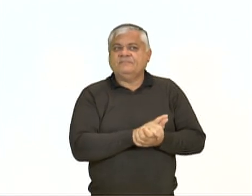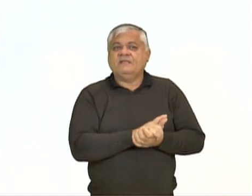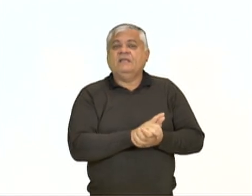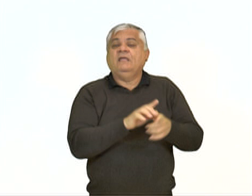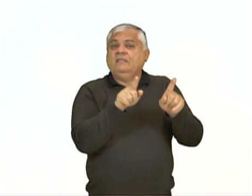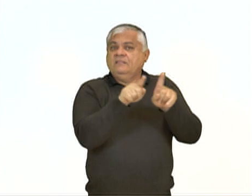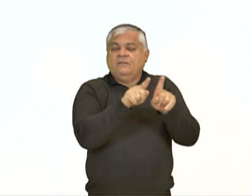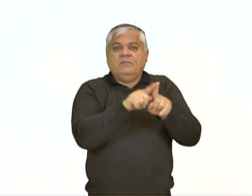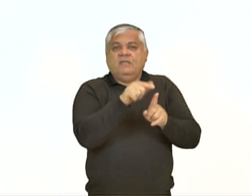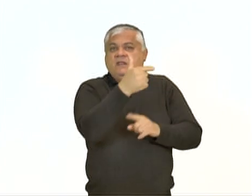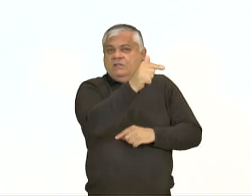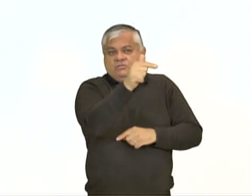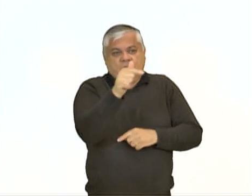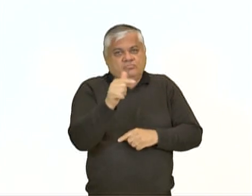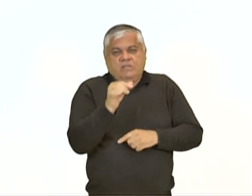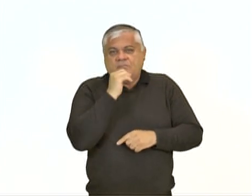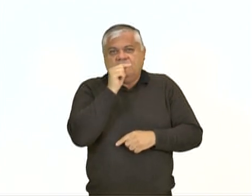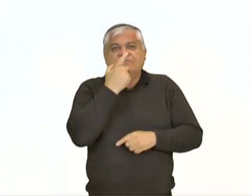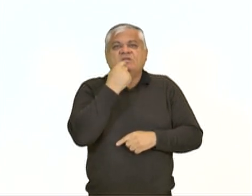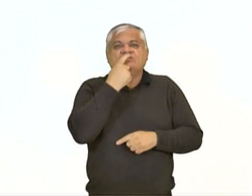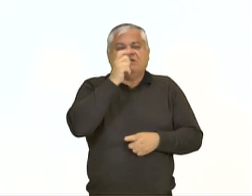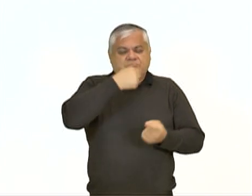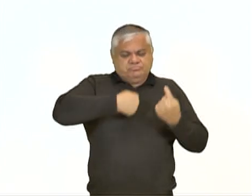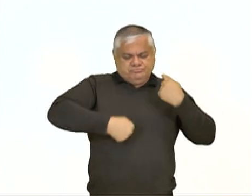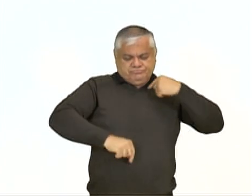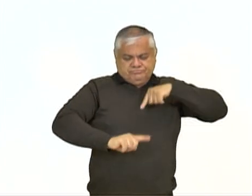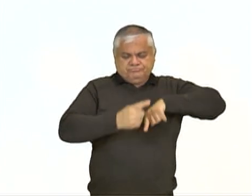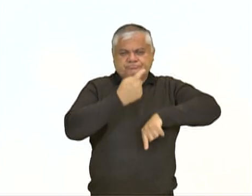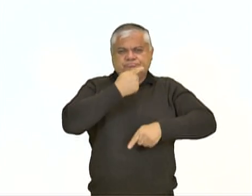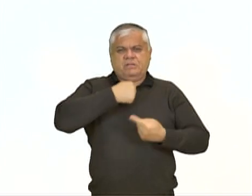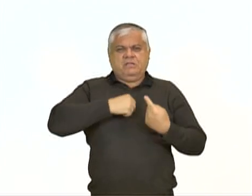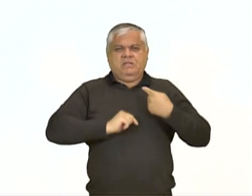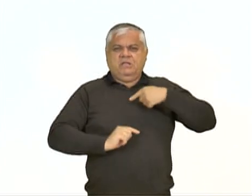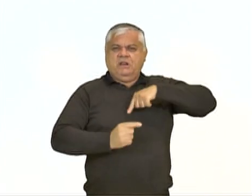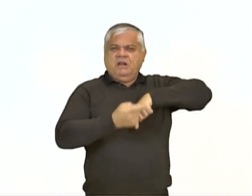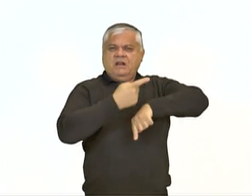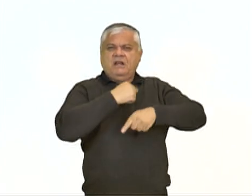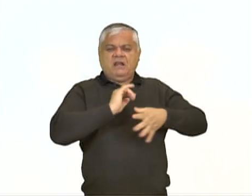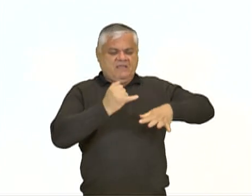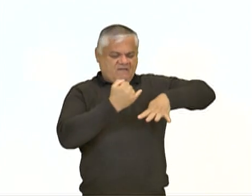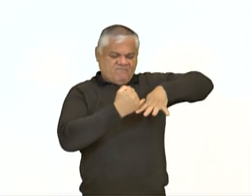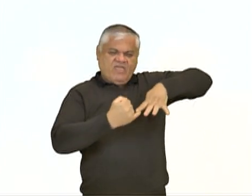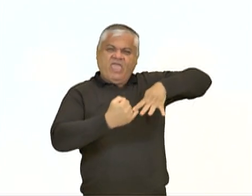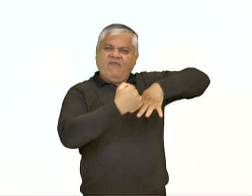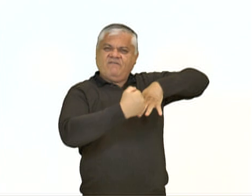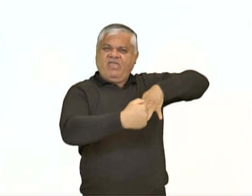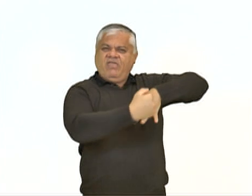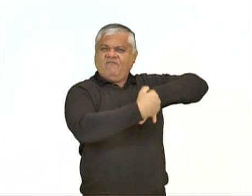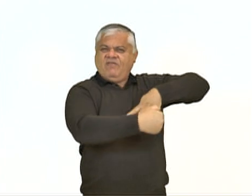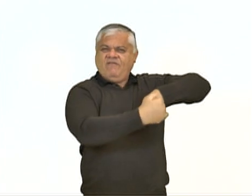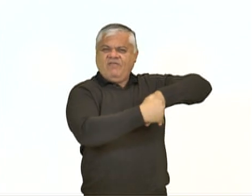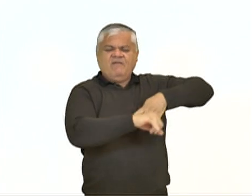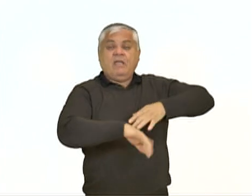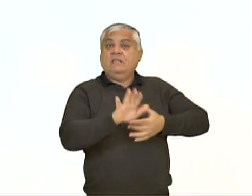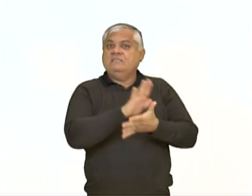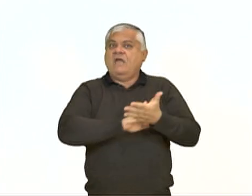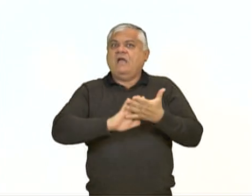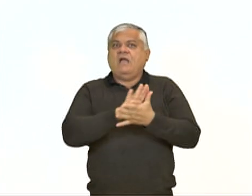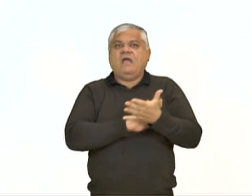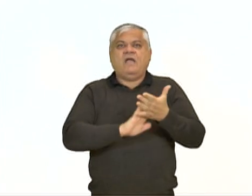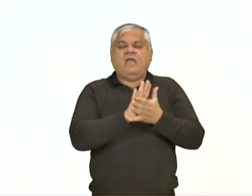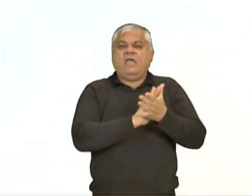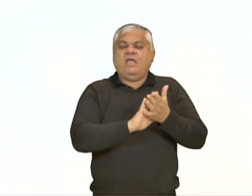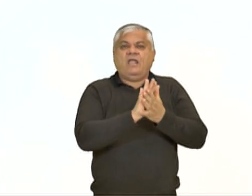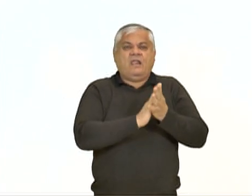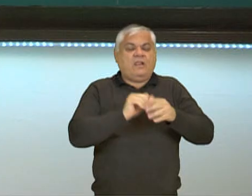também não apresentam o sistema circulatório. Nada de veias, nada de artérias, nada de vasos sanguíneos. Eles não